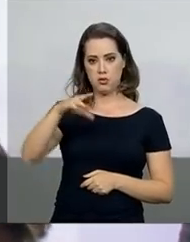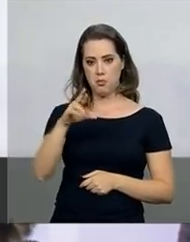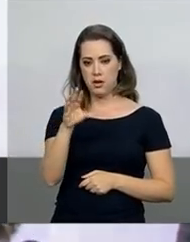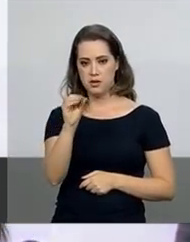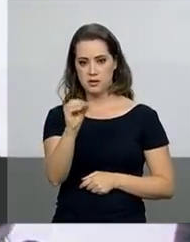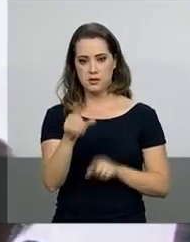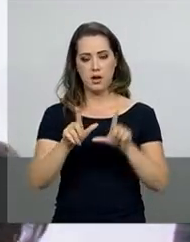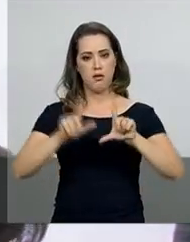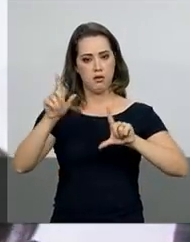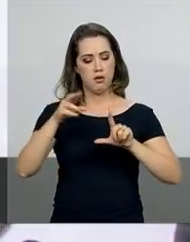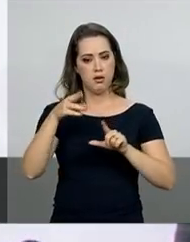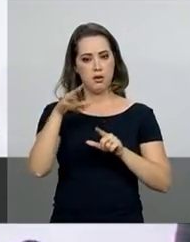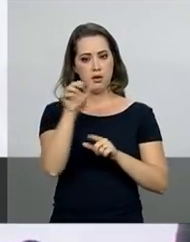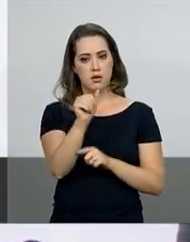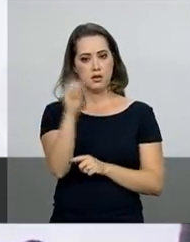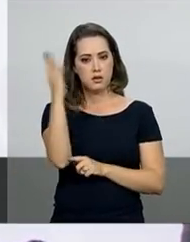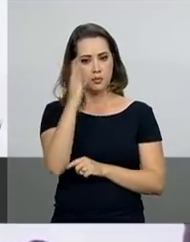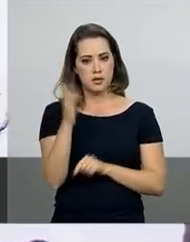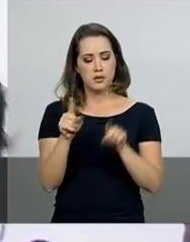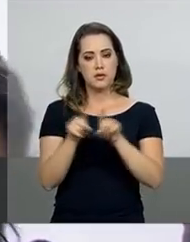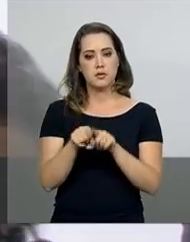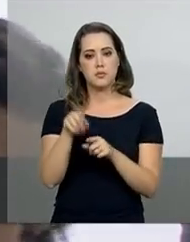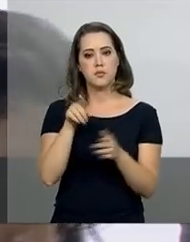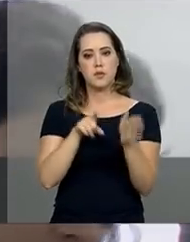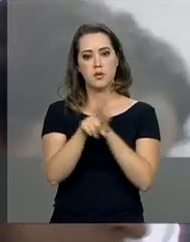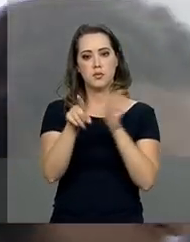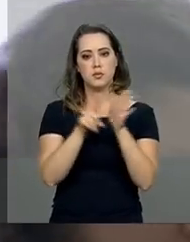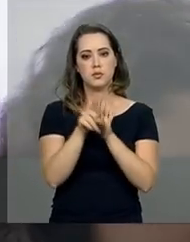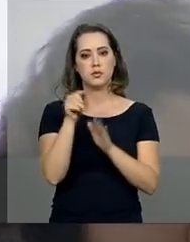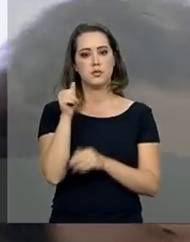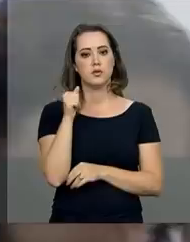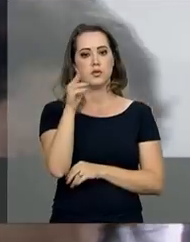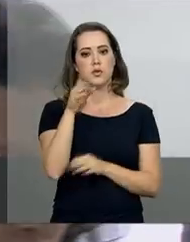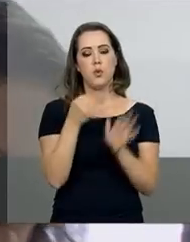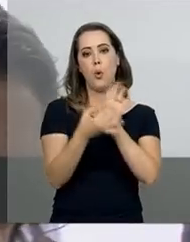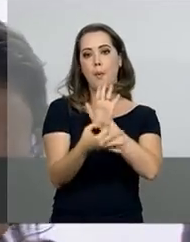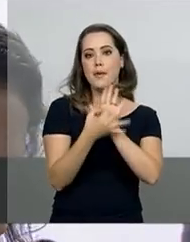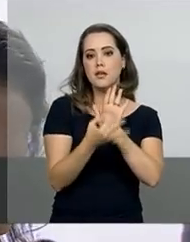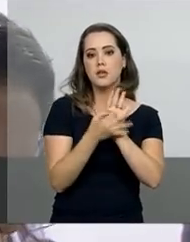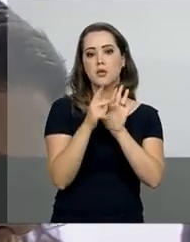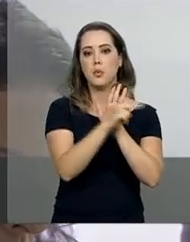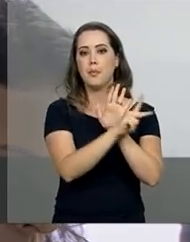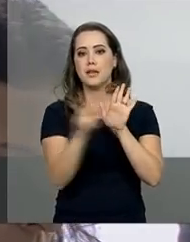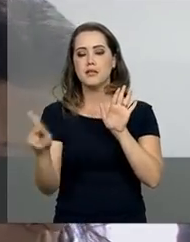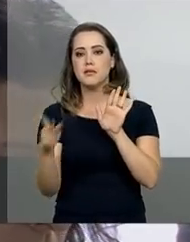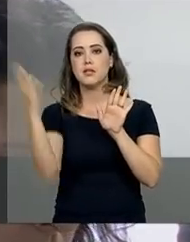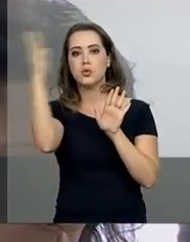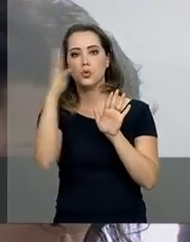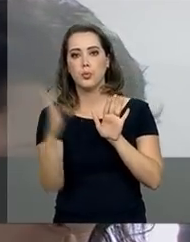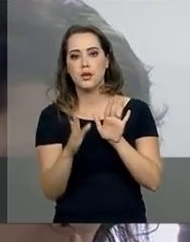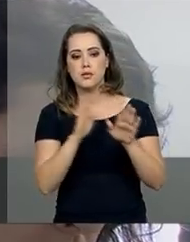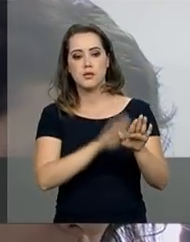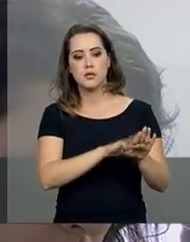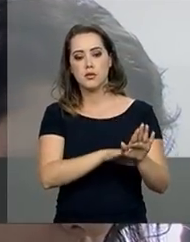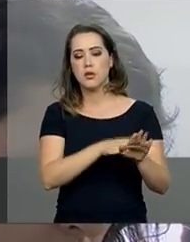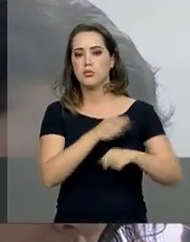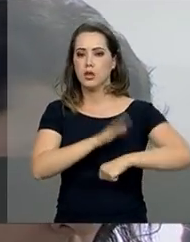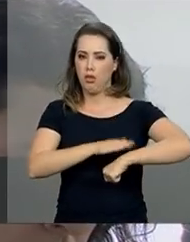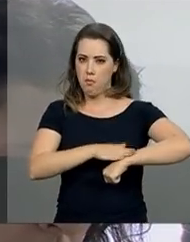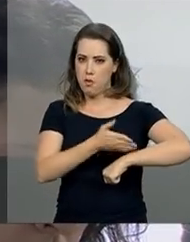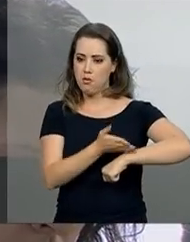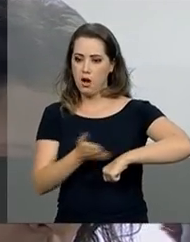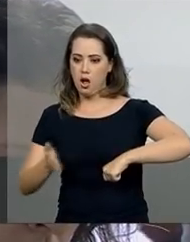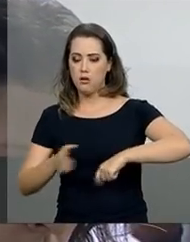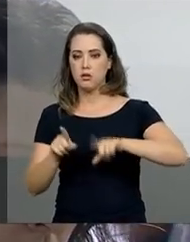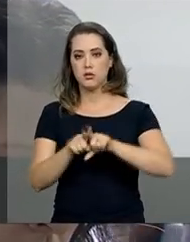minha pergunta vai muito nessa nessa linha é para explorar um pouco mais isso é sua opinião como presidente da república interino também com o ministério o presidente